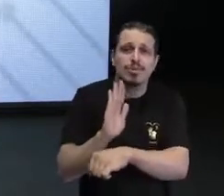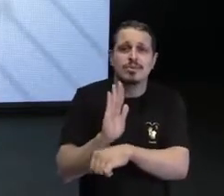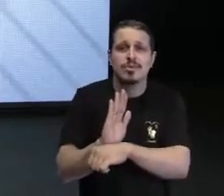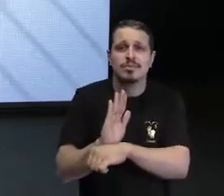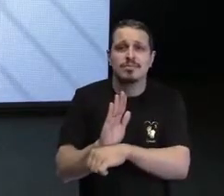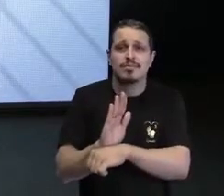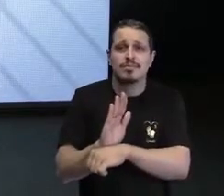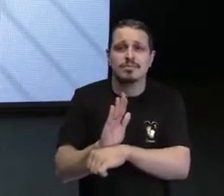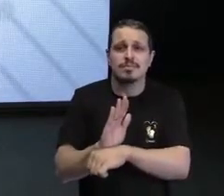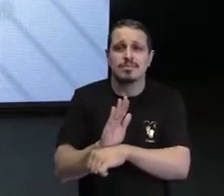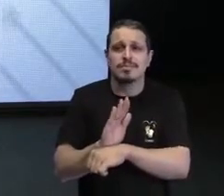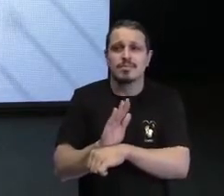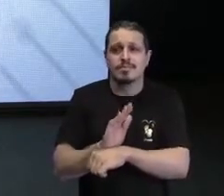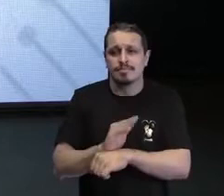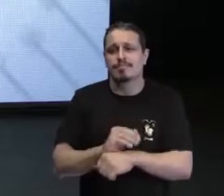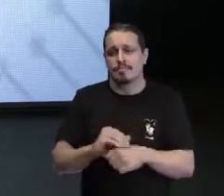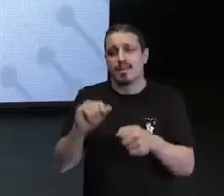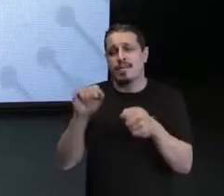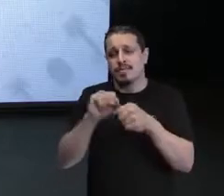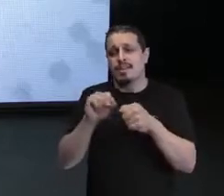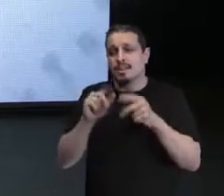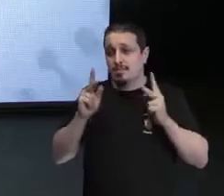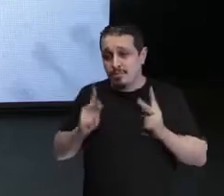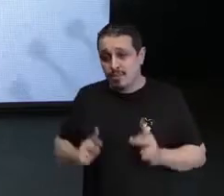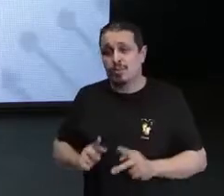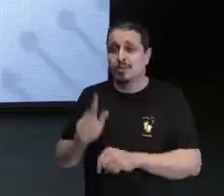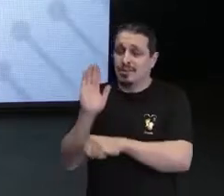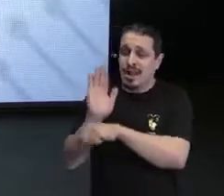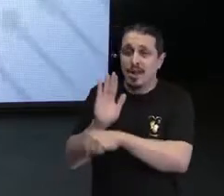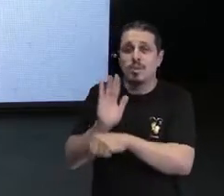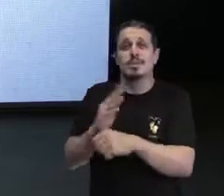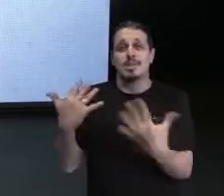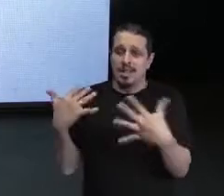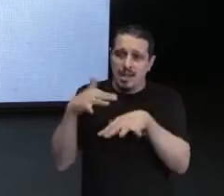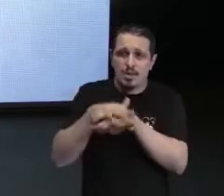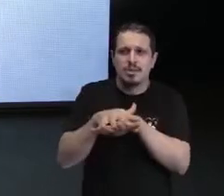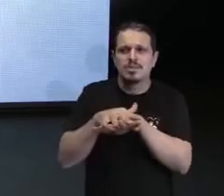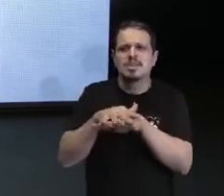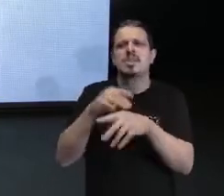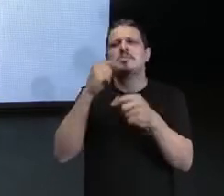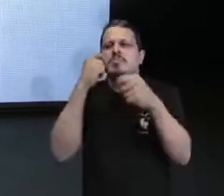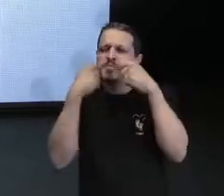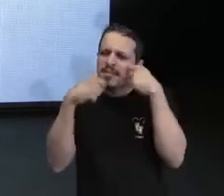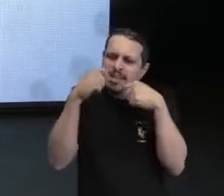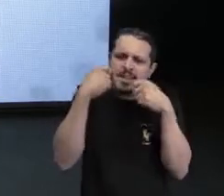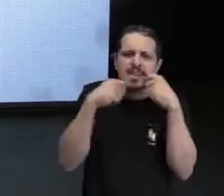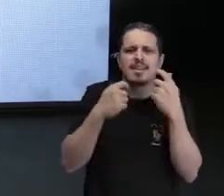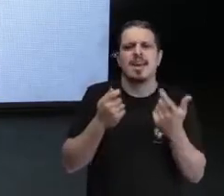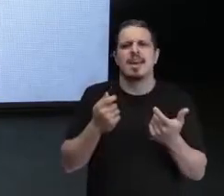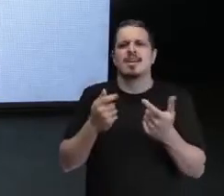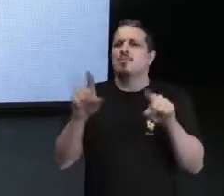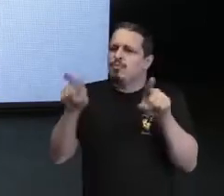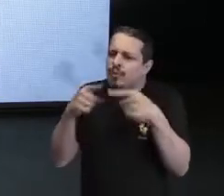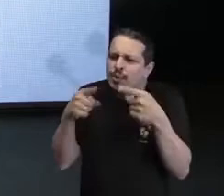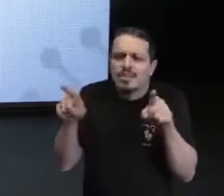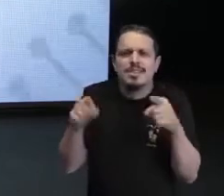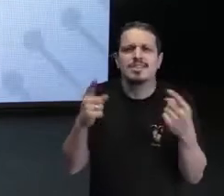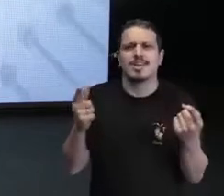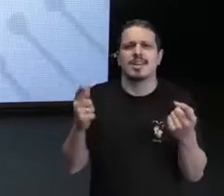Recreadores que pudessem fazer atividades inclusivas, pintura no rosto, música baixinha para crianças que tinham